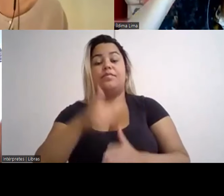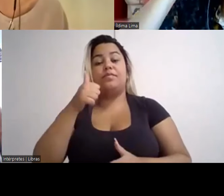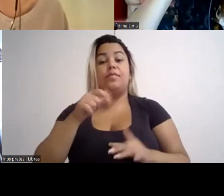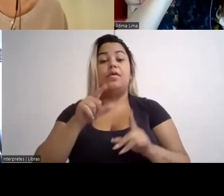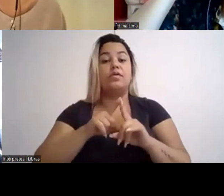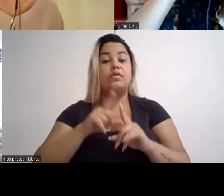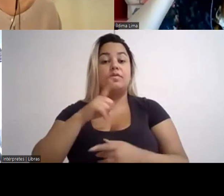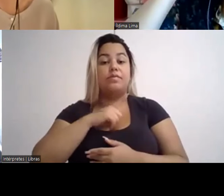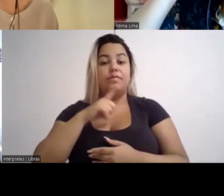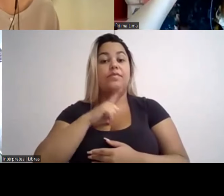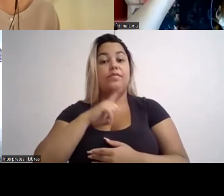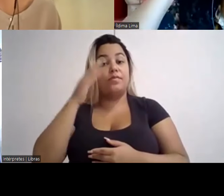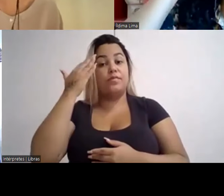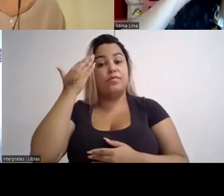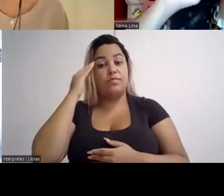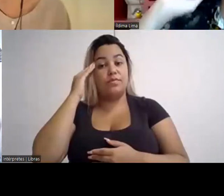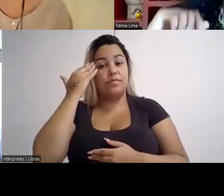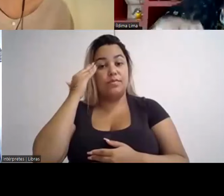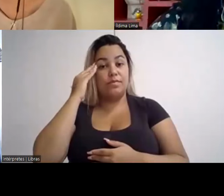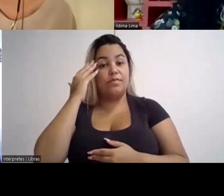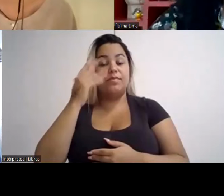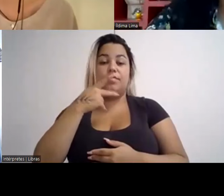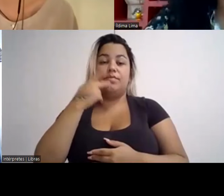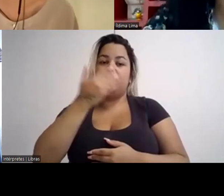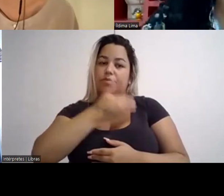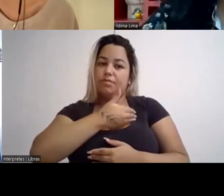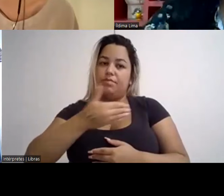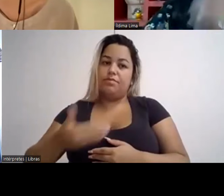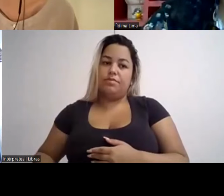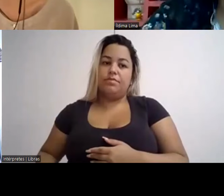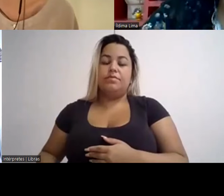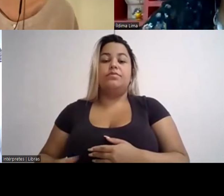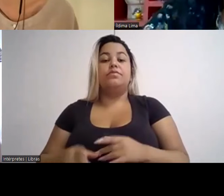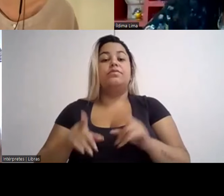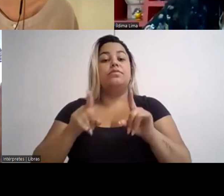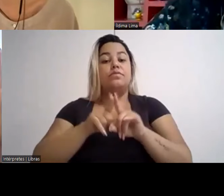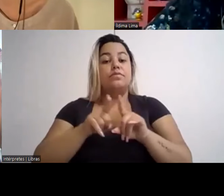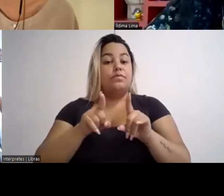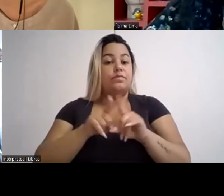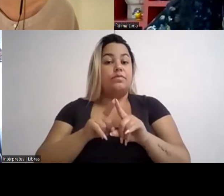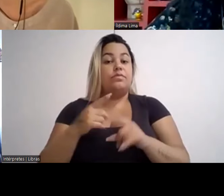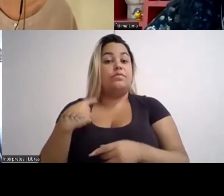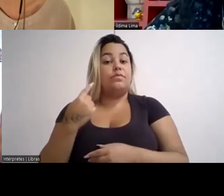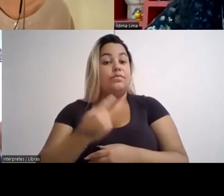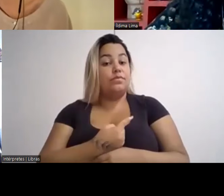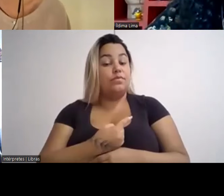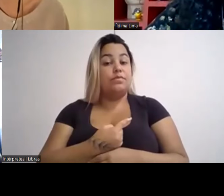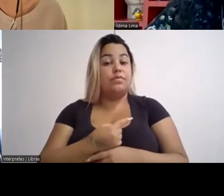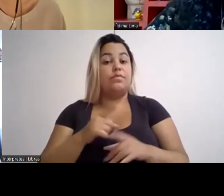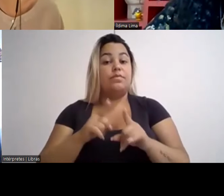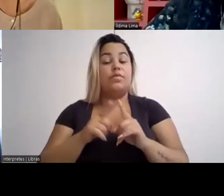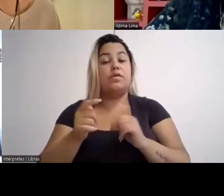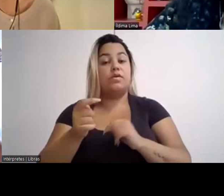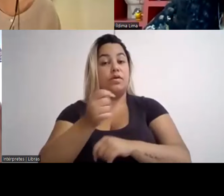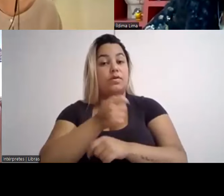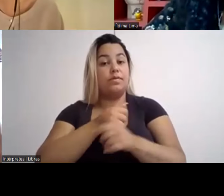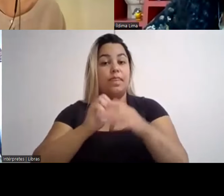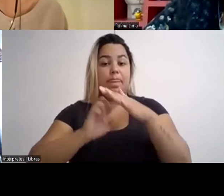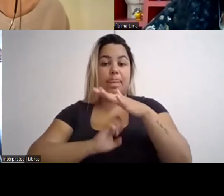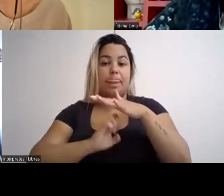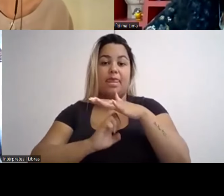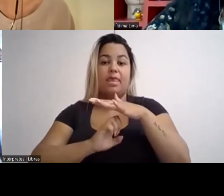uma compreensão, digamos, dos governantes, né? Das nossas elites econômicas, empresariais,